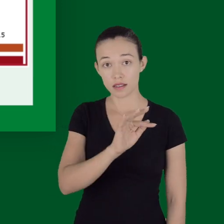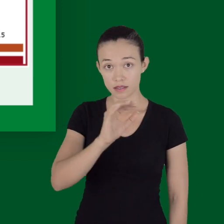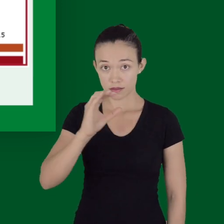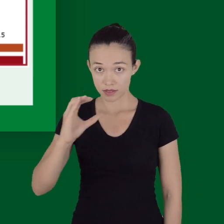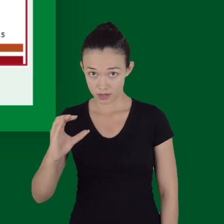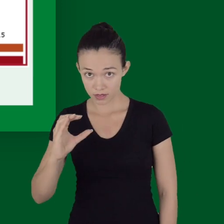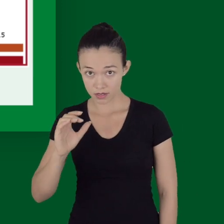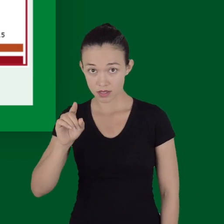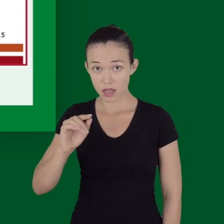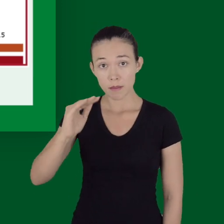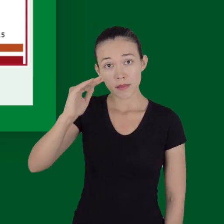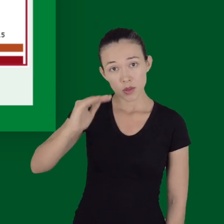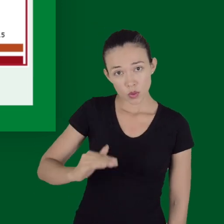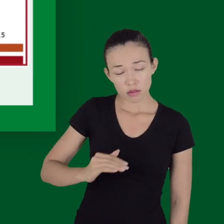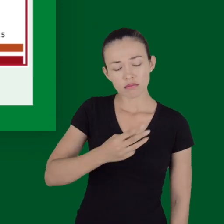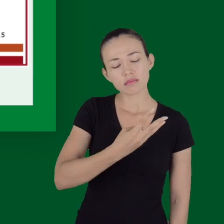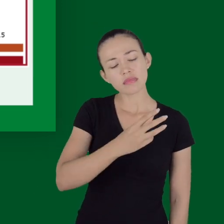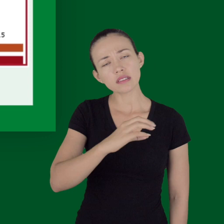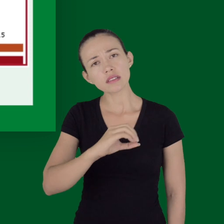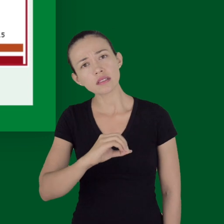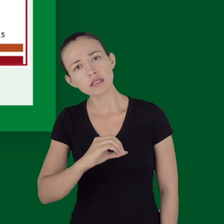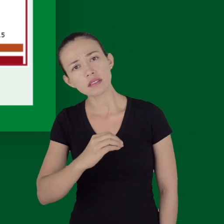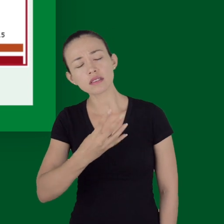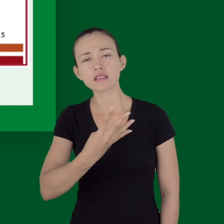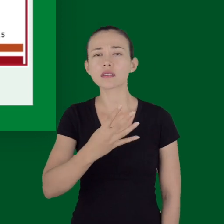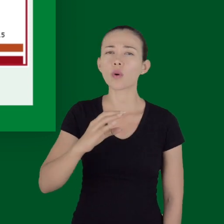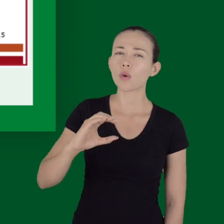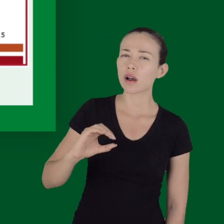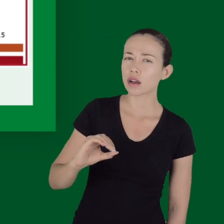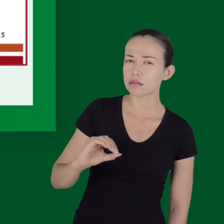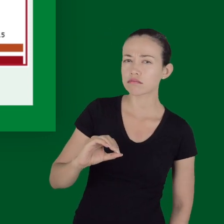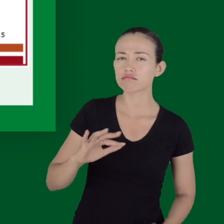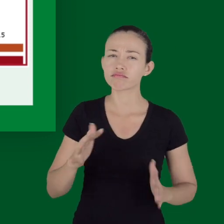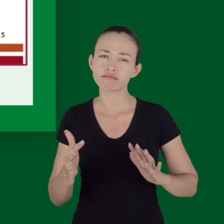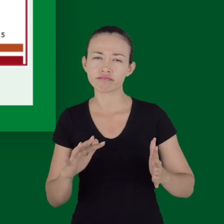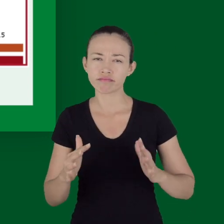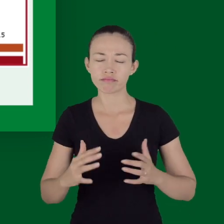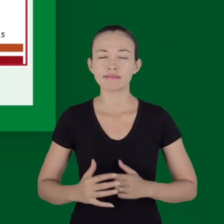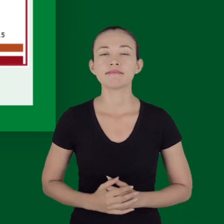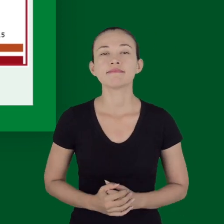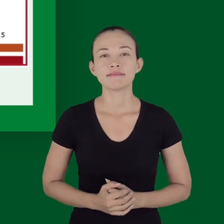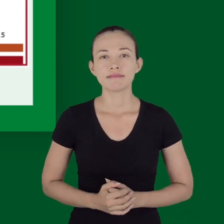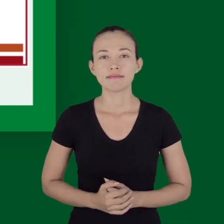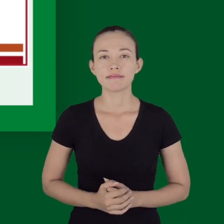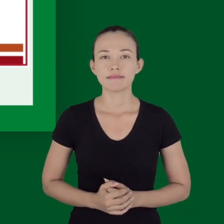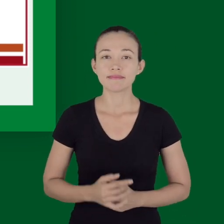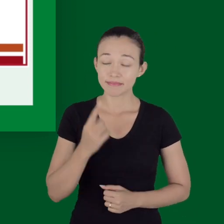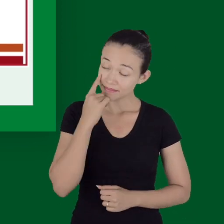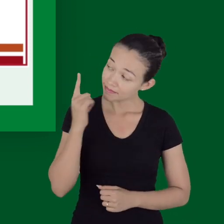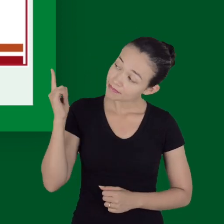frequência é menor, né? Geralmente 30, 40.